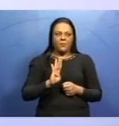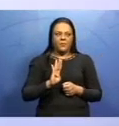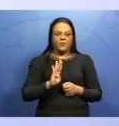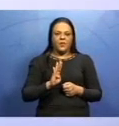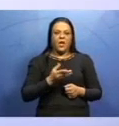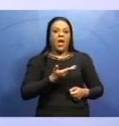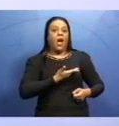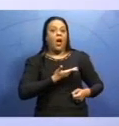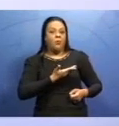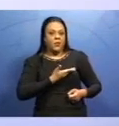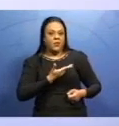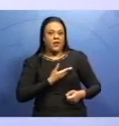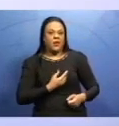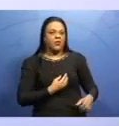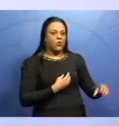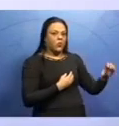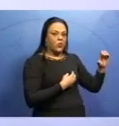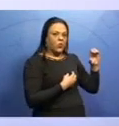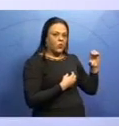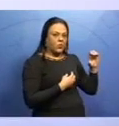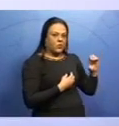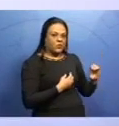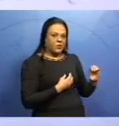B. Amizade.